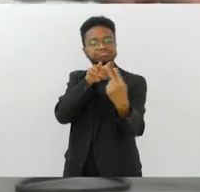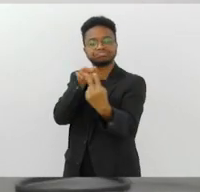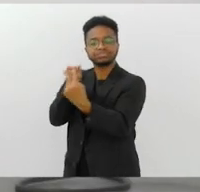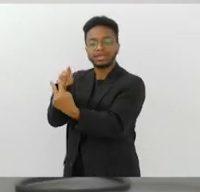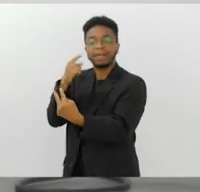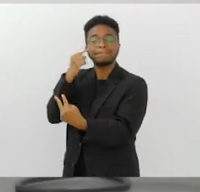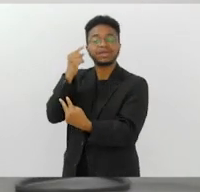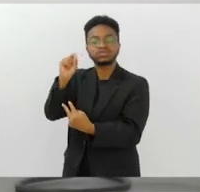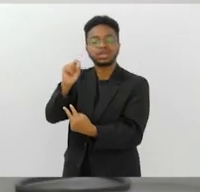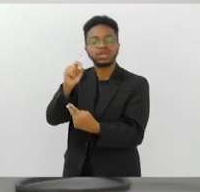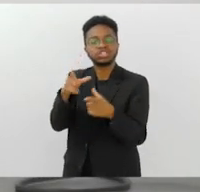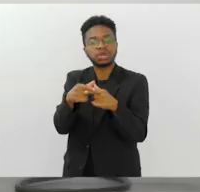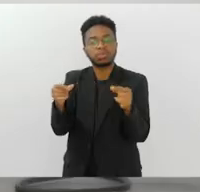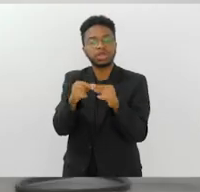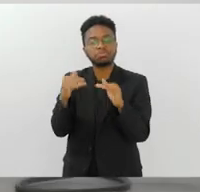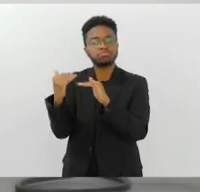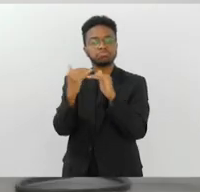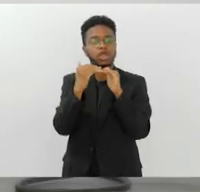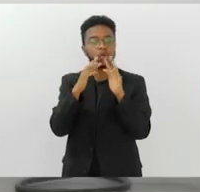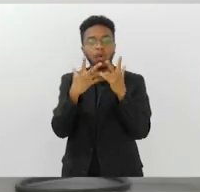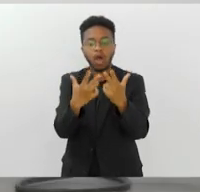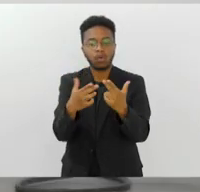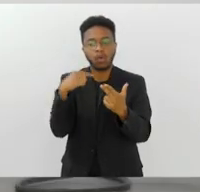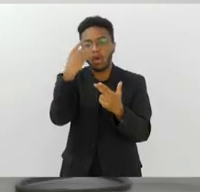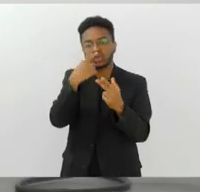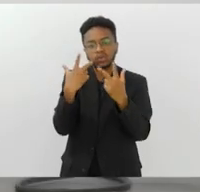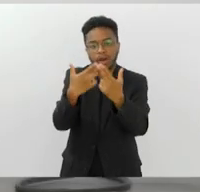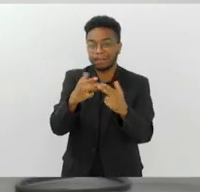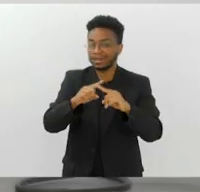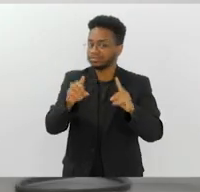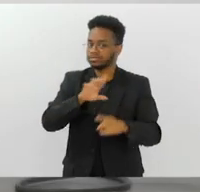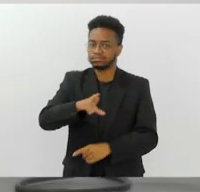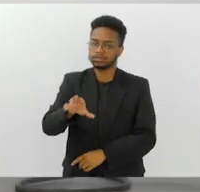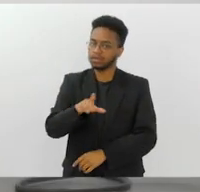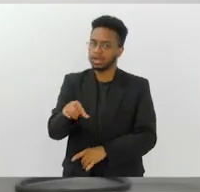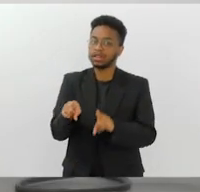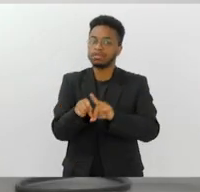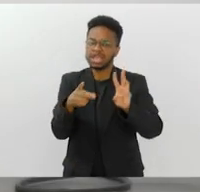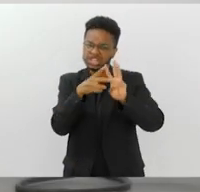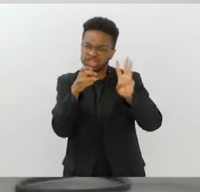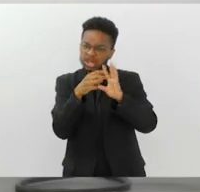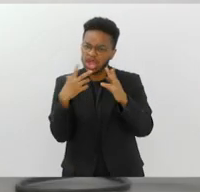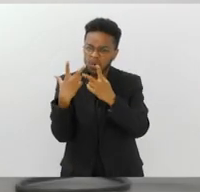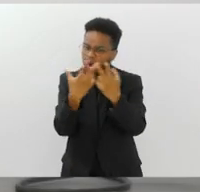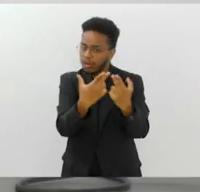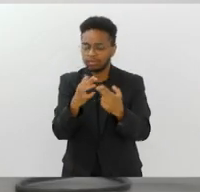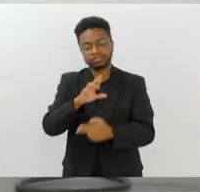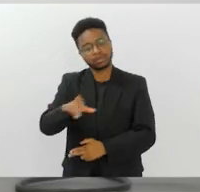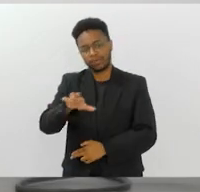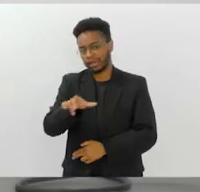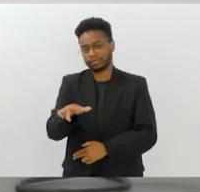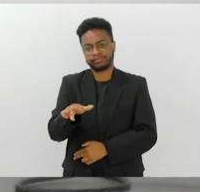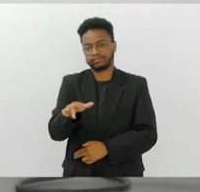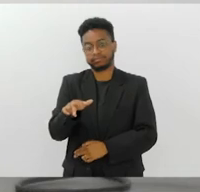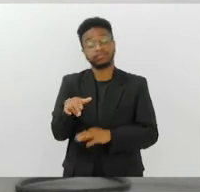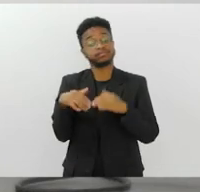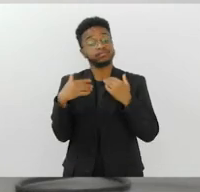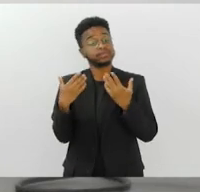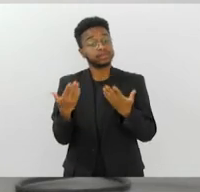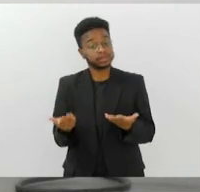o japoneses são todos iguais mas não são todos iguais né que os indígenas são todos não são todos iguais